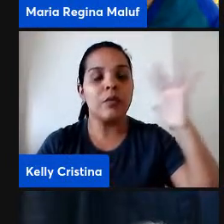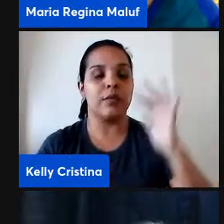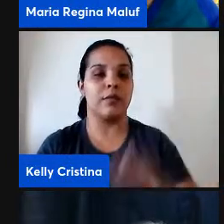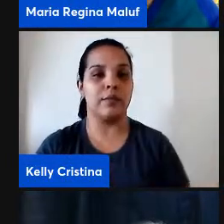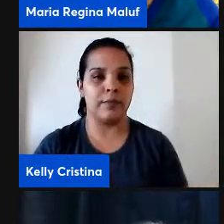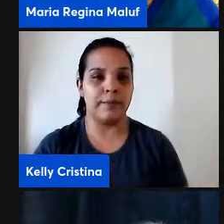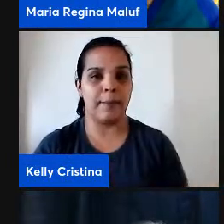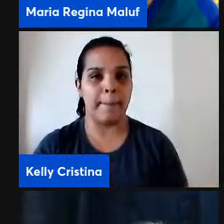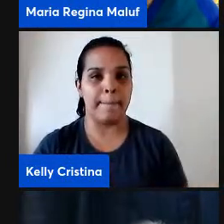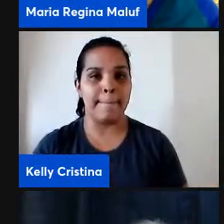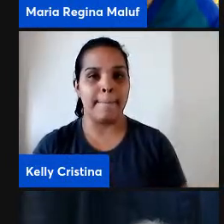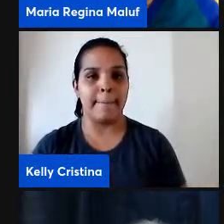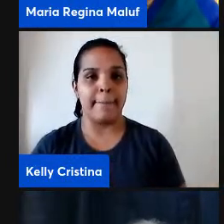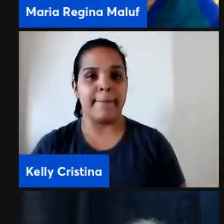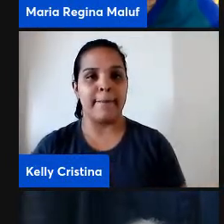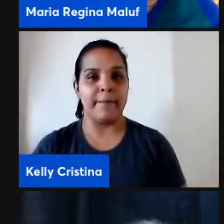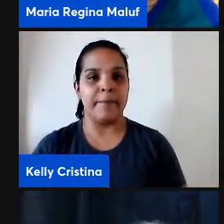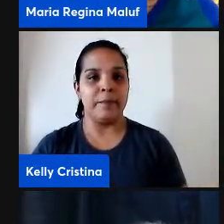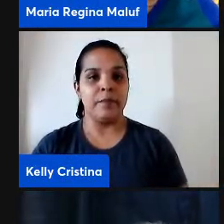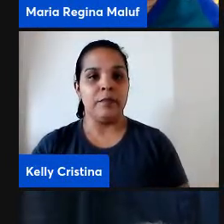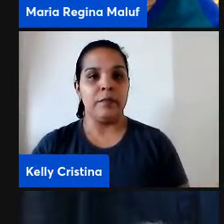quando, enfim,